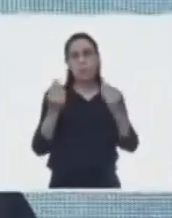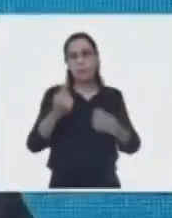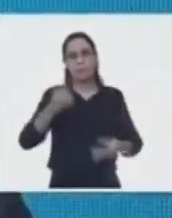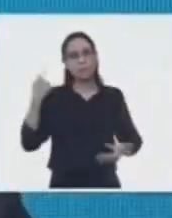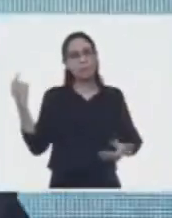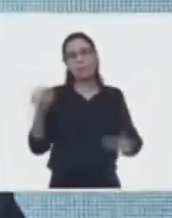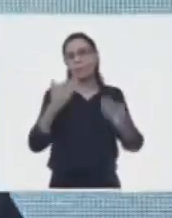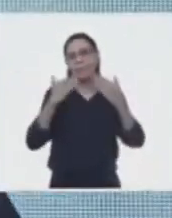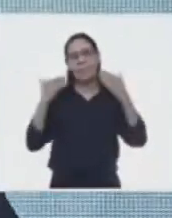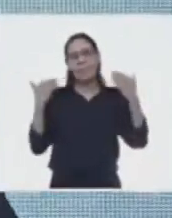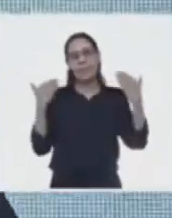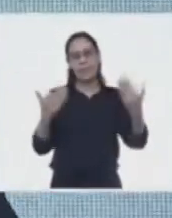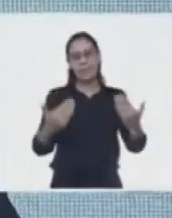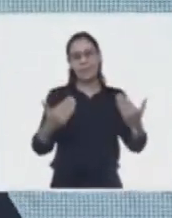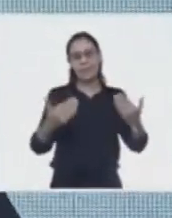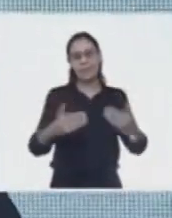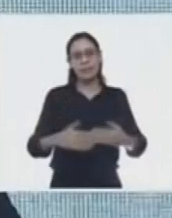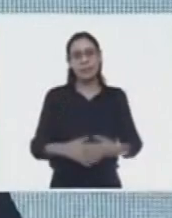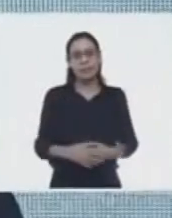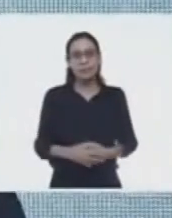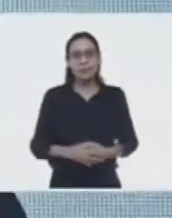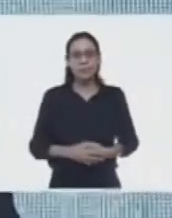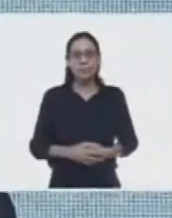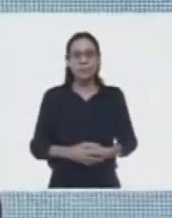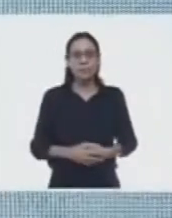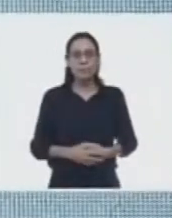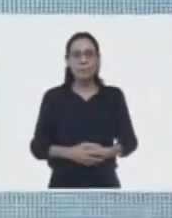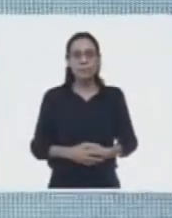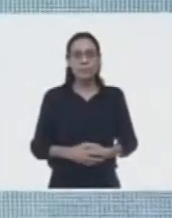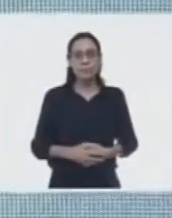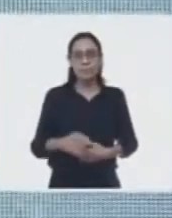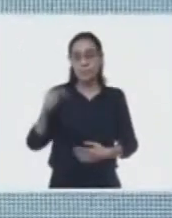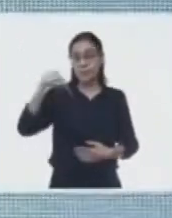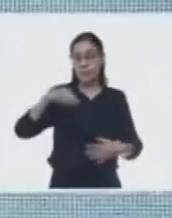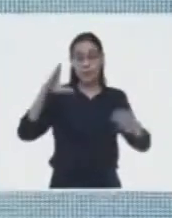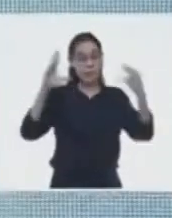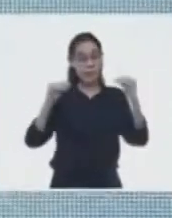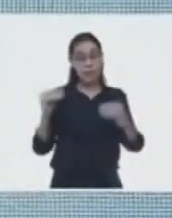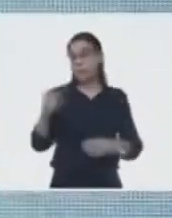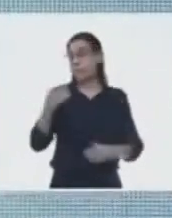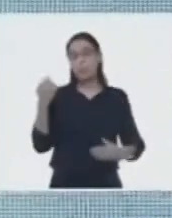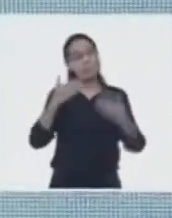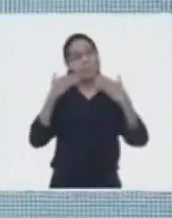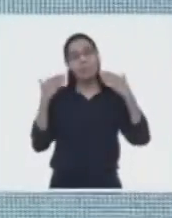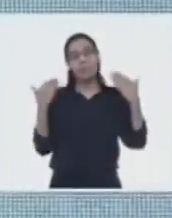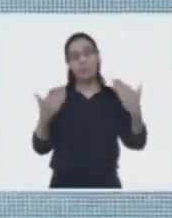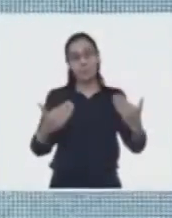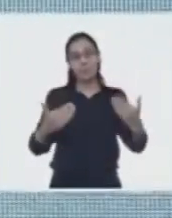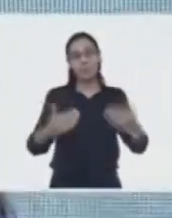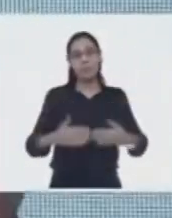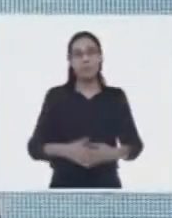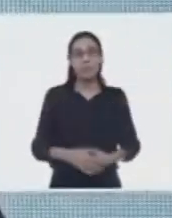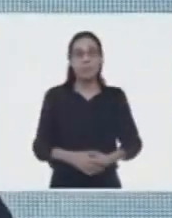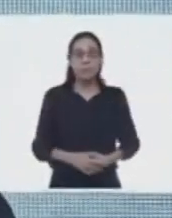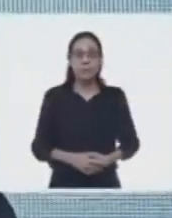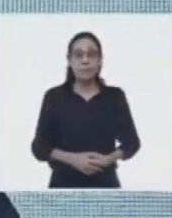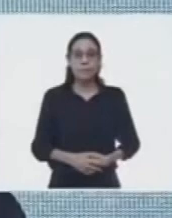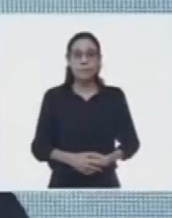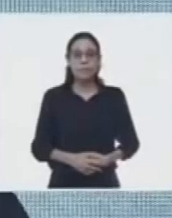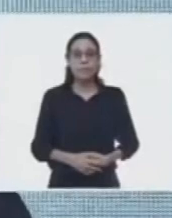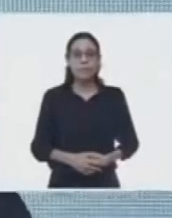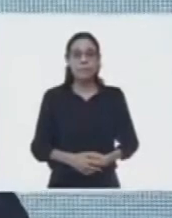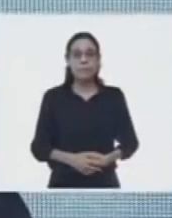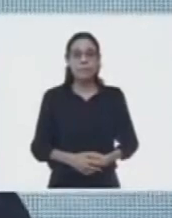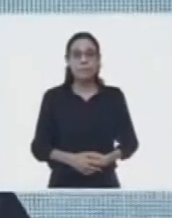tradicional da Argentina. Então vai ser uma disputa apertada para quem vai levar os votos da Patrícia Bullrich, com toda